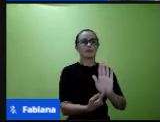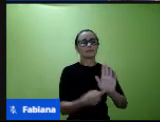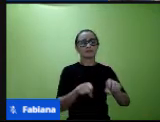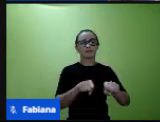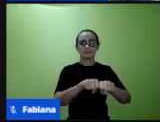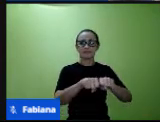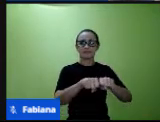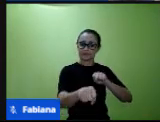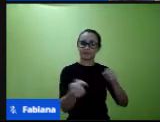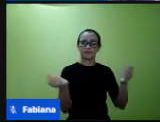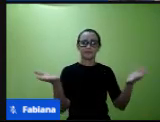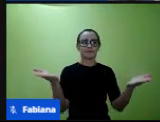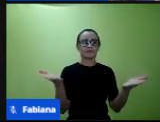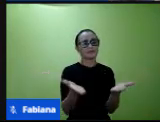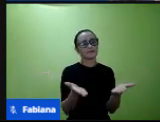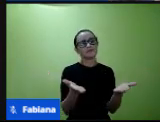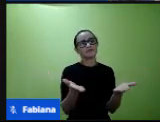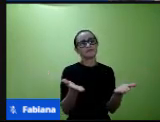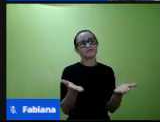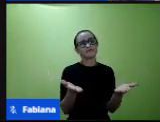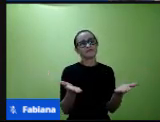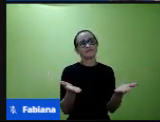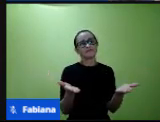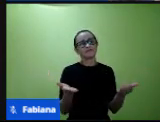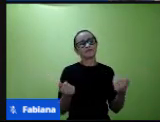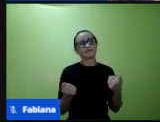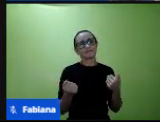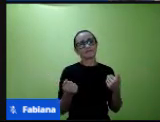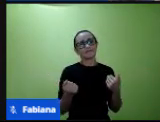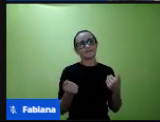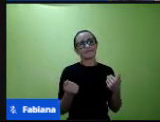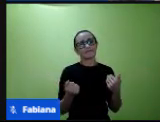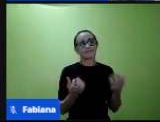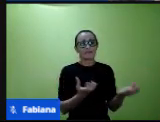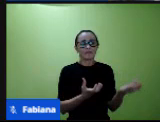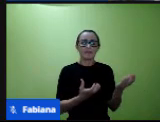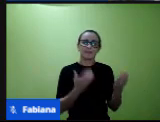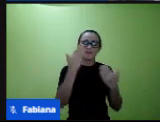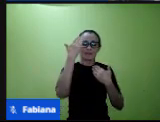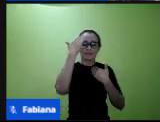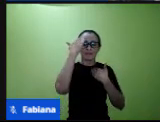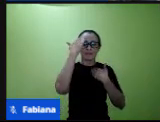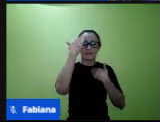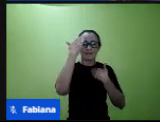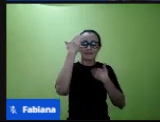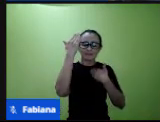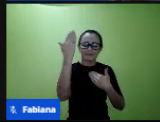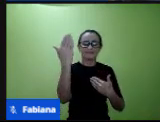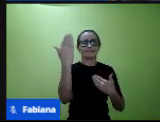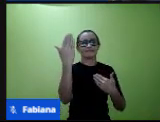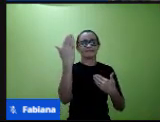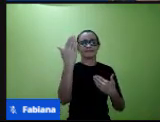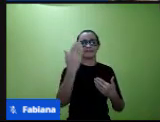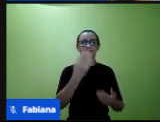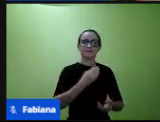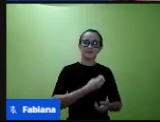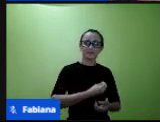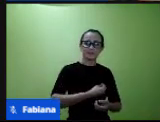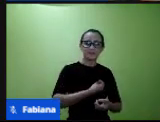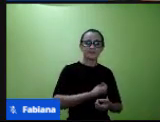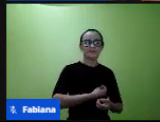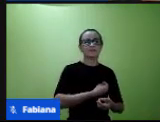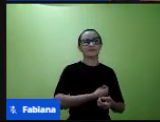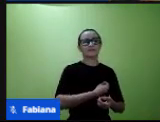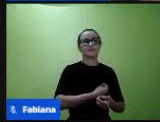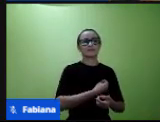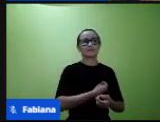hoje, só me resta agradecer imensamente, né, a presença dos professores,